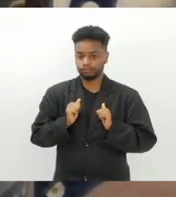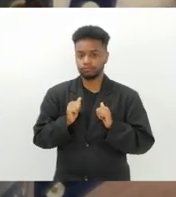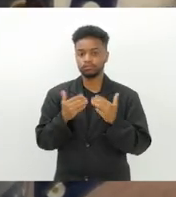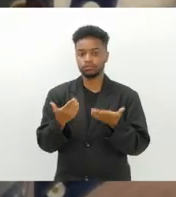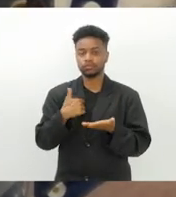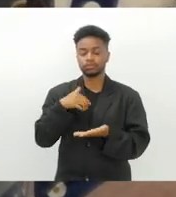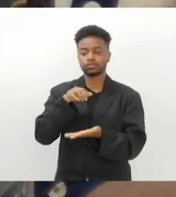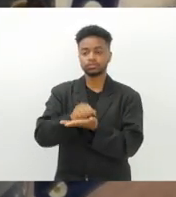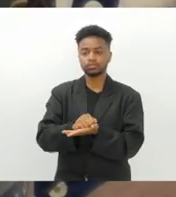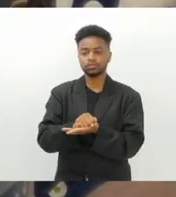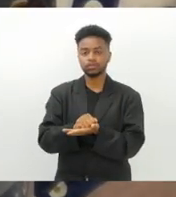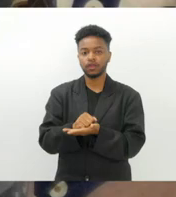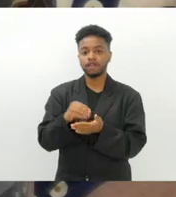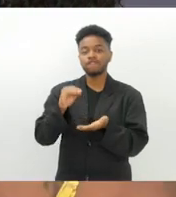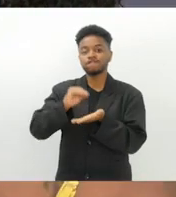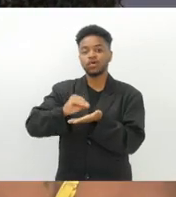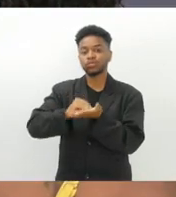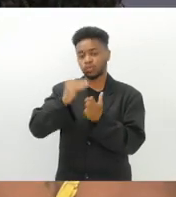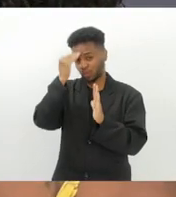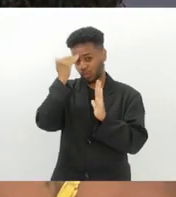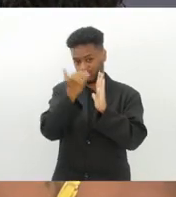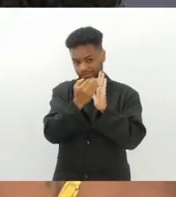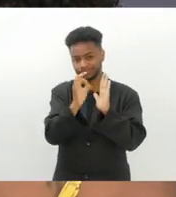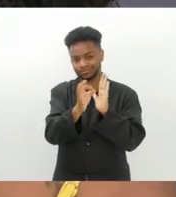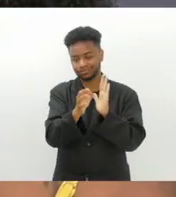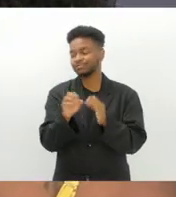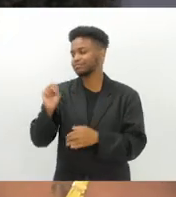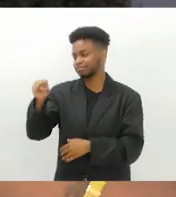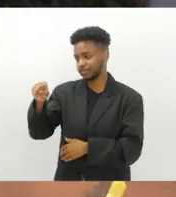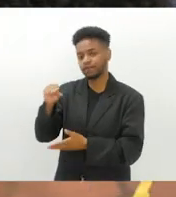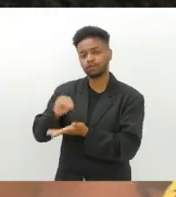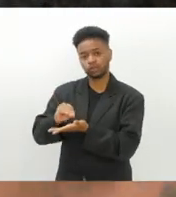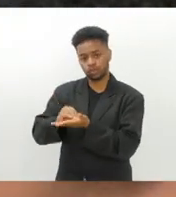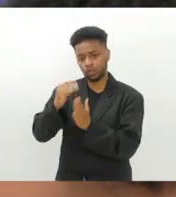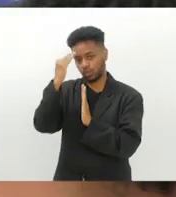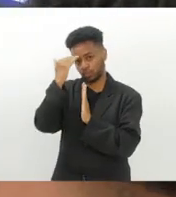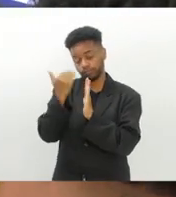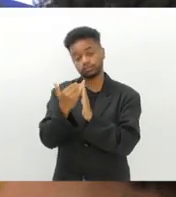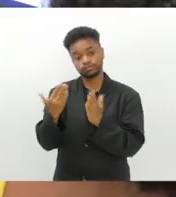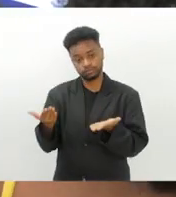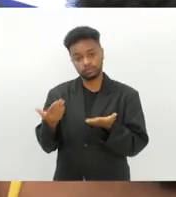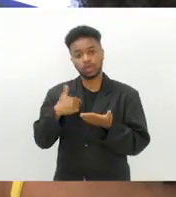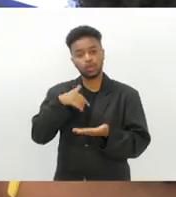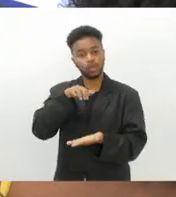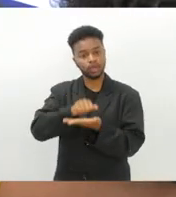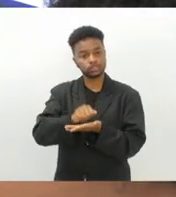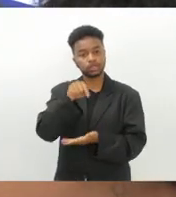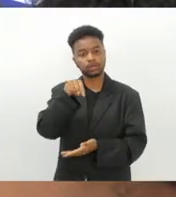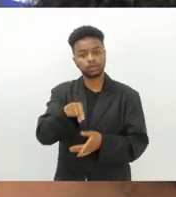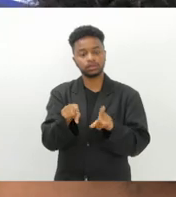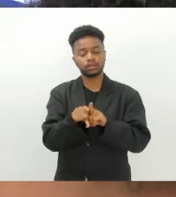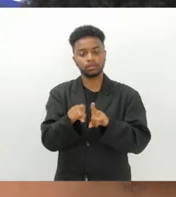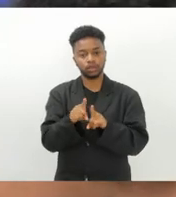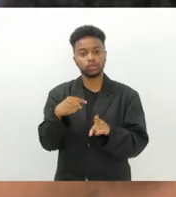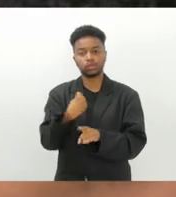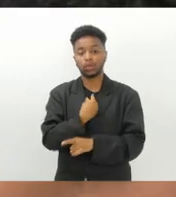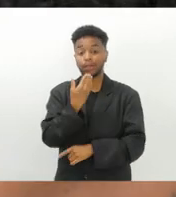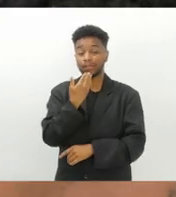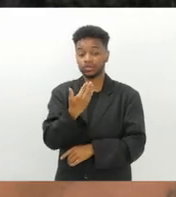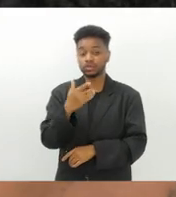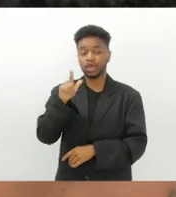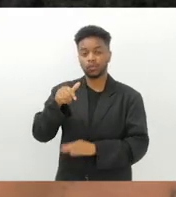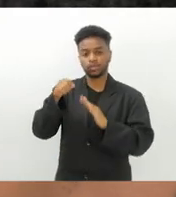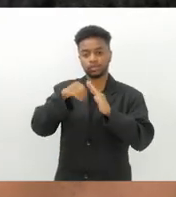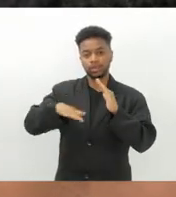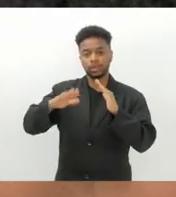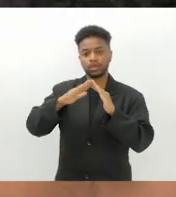deputado. Faltou o cúmprase. Faltou o cúmprase, exatamente. Então já fica registrado aqui nessa audiência que é uma reivindicação de um terreiro que nos